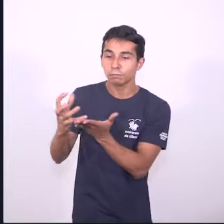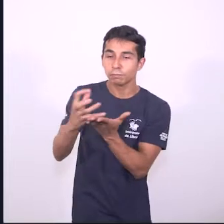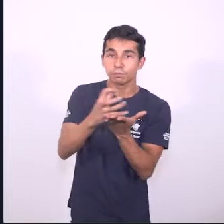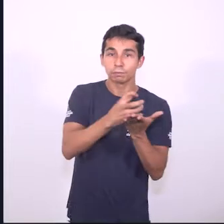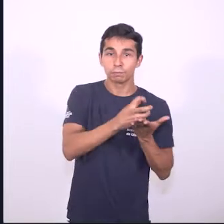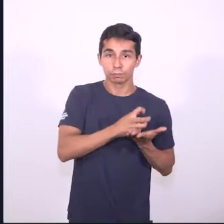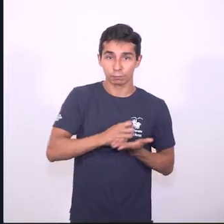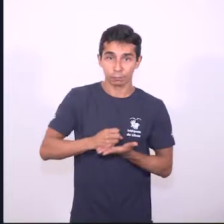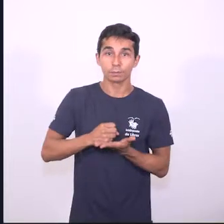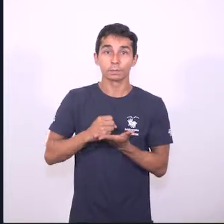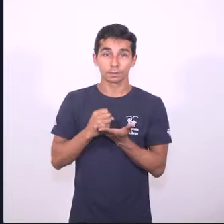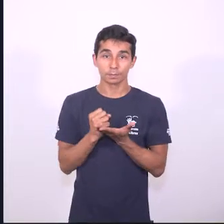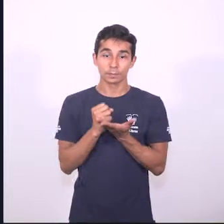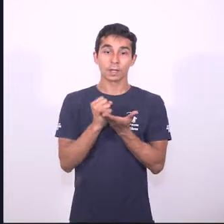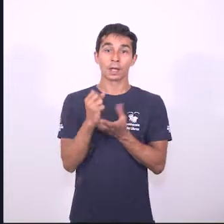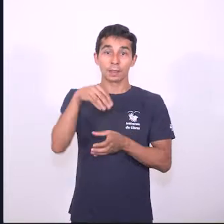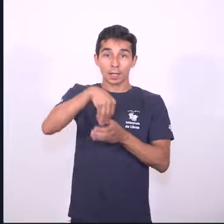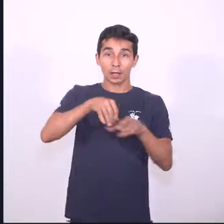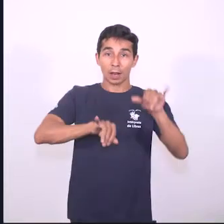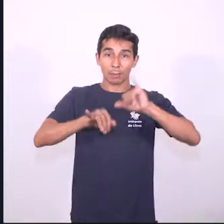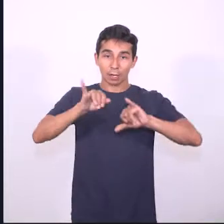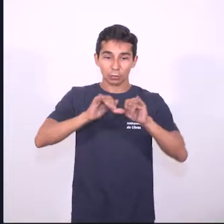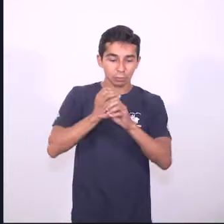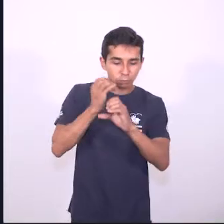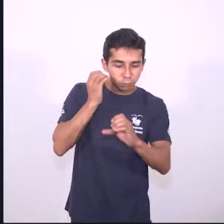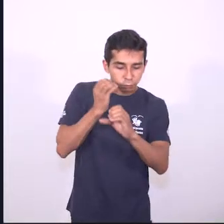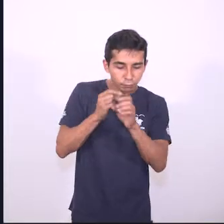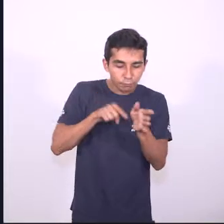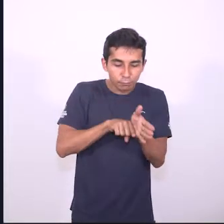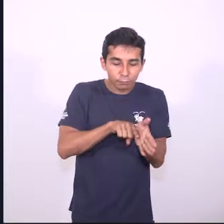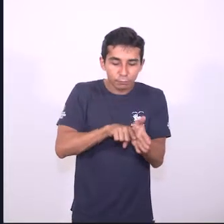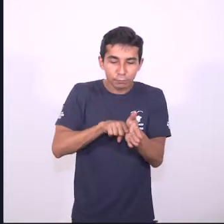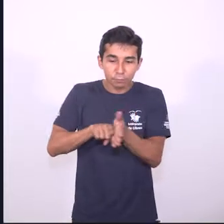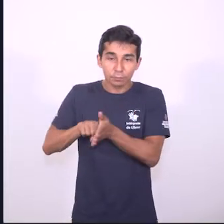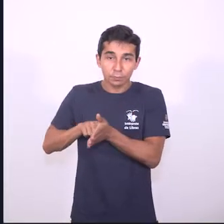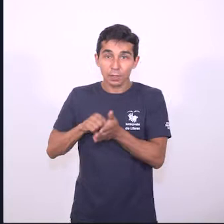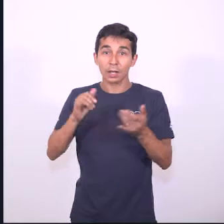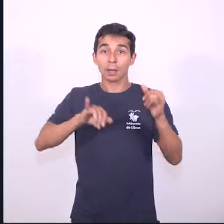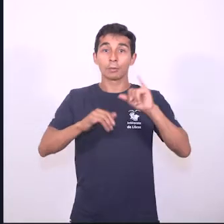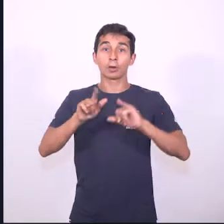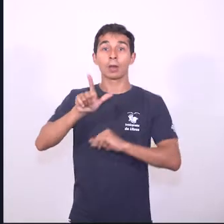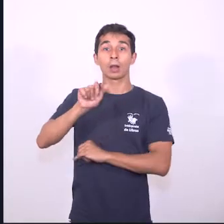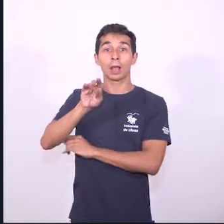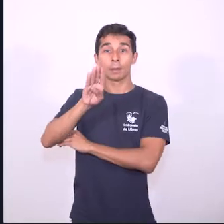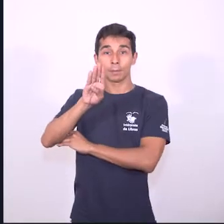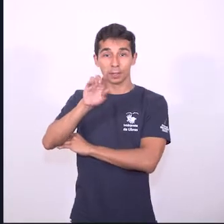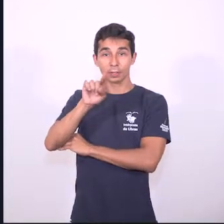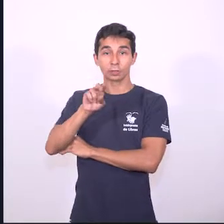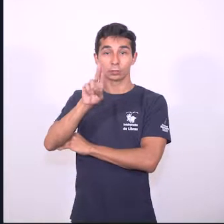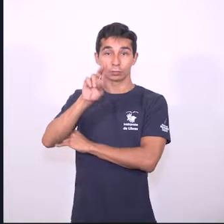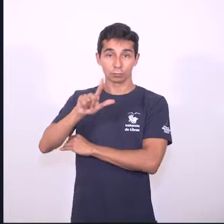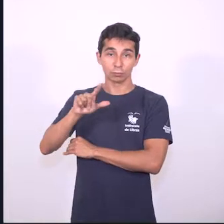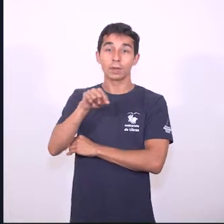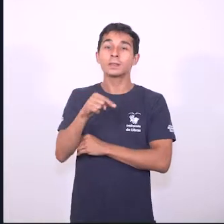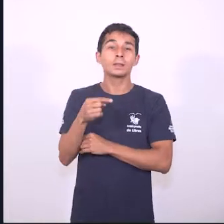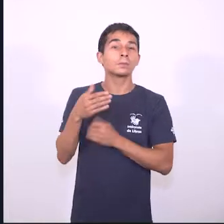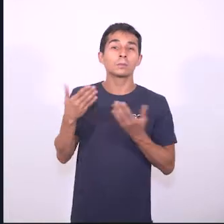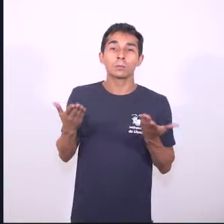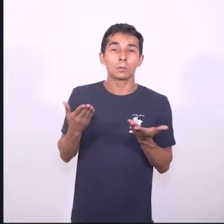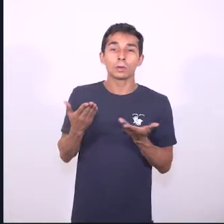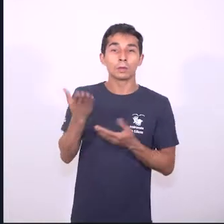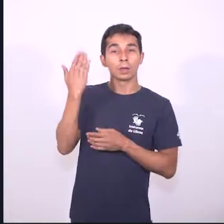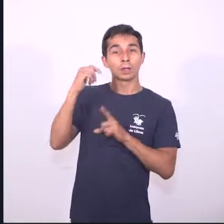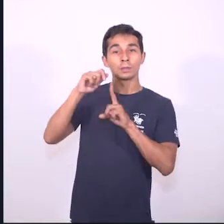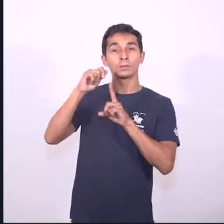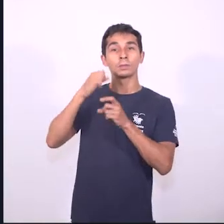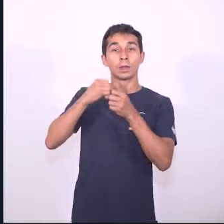processadas no nosso laboratório, o LabZul, na primeira semana de março de 2021. O relacionamento